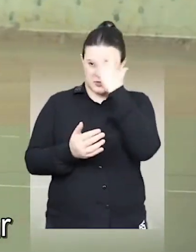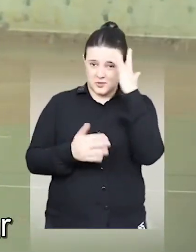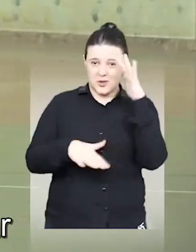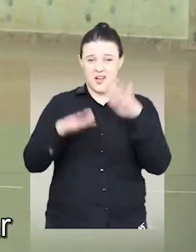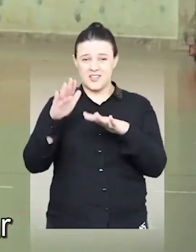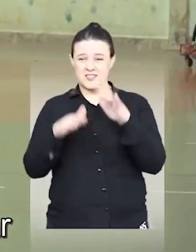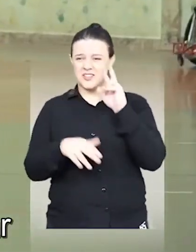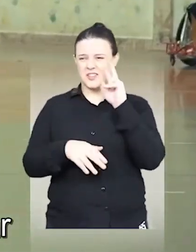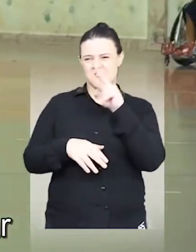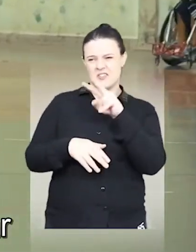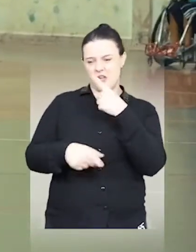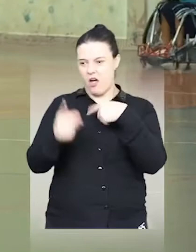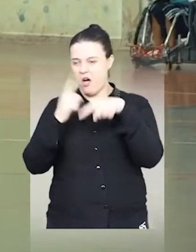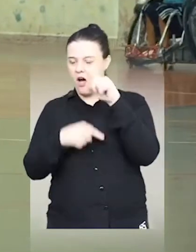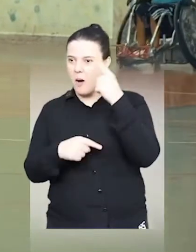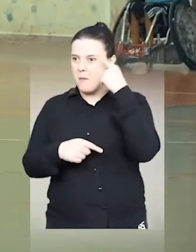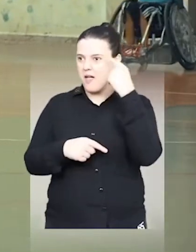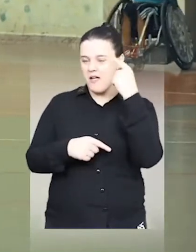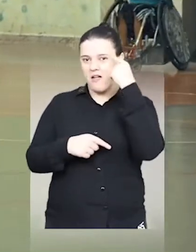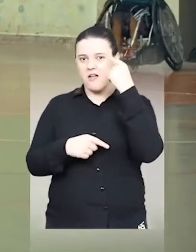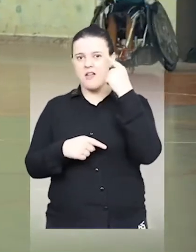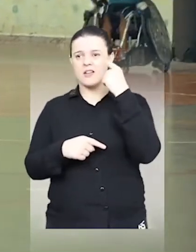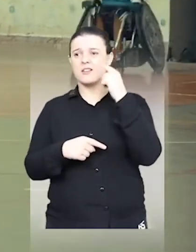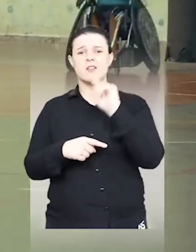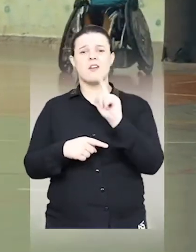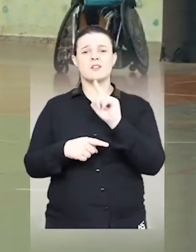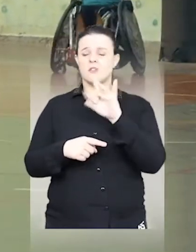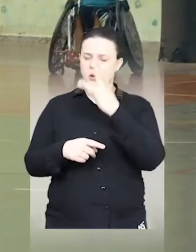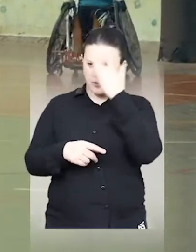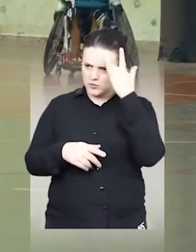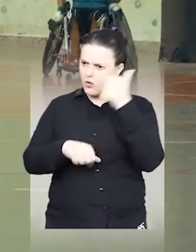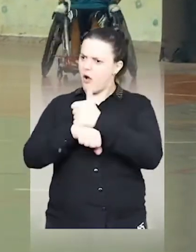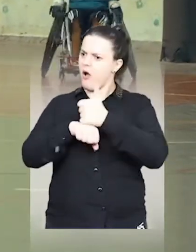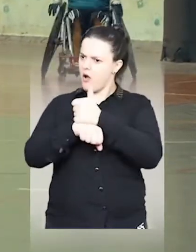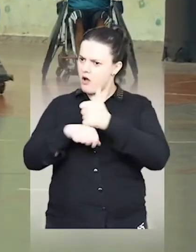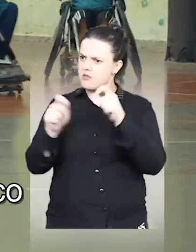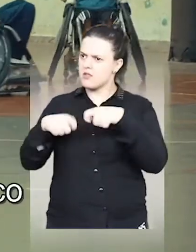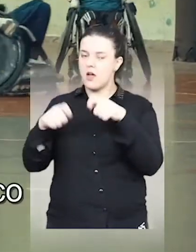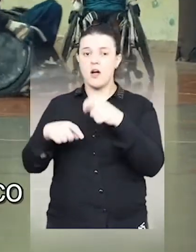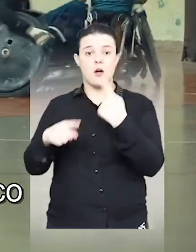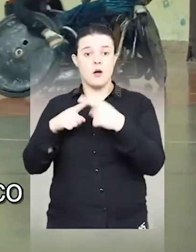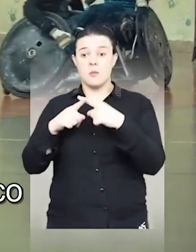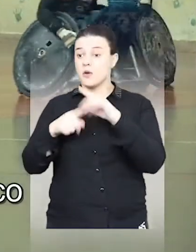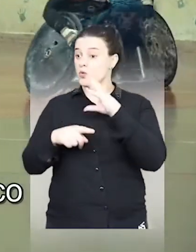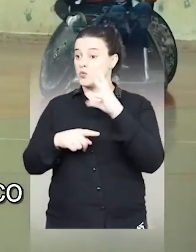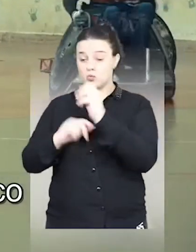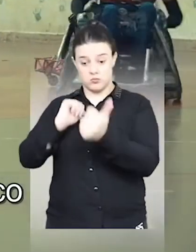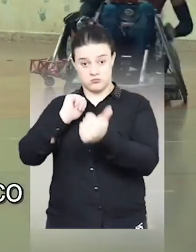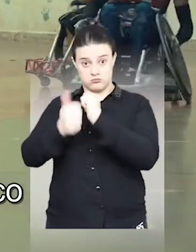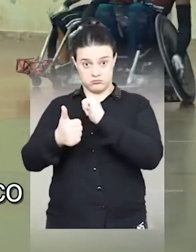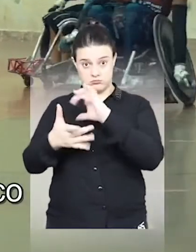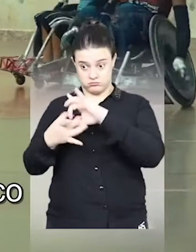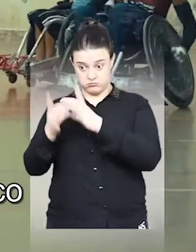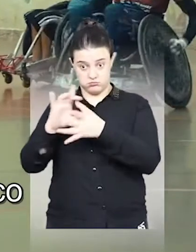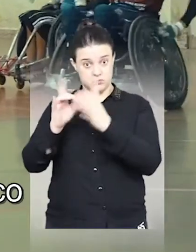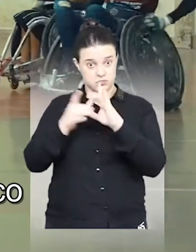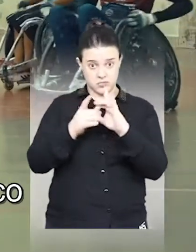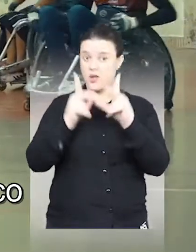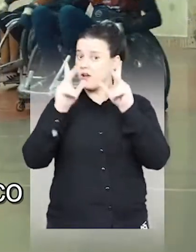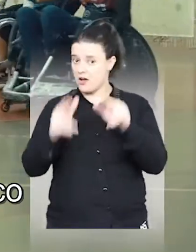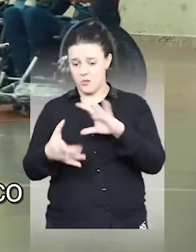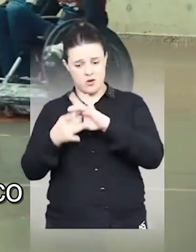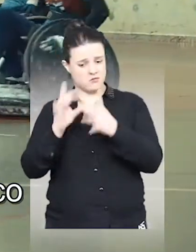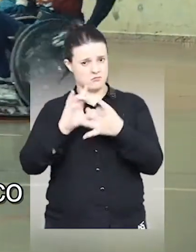as pessoas acabam tendo um olhar mais de superação do que um alto rendimento. Porque tudo que um atleta olímpico faz, um